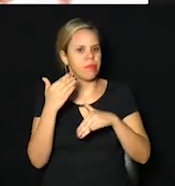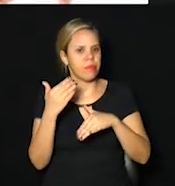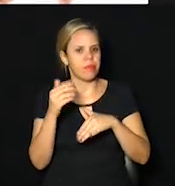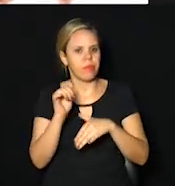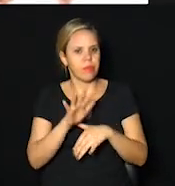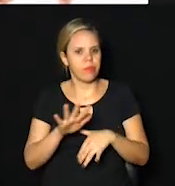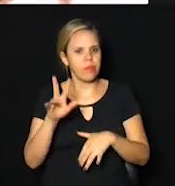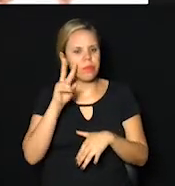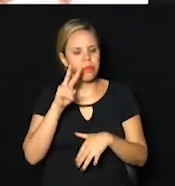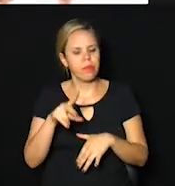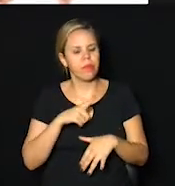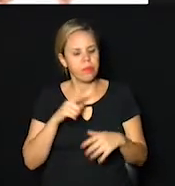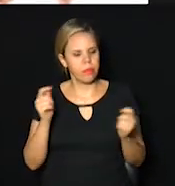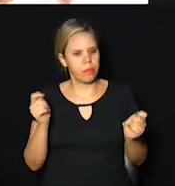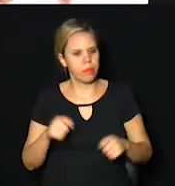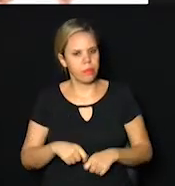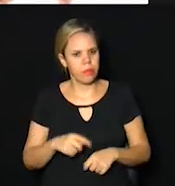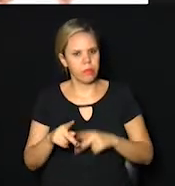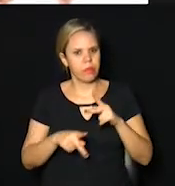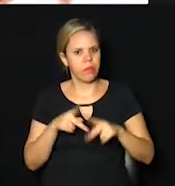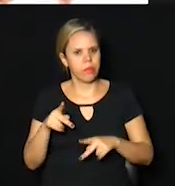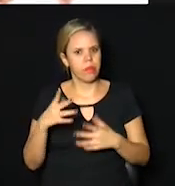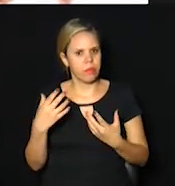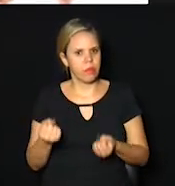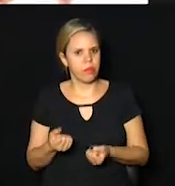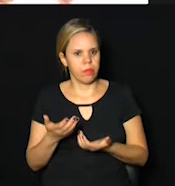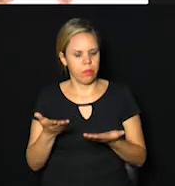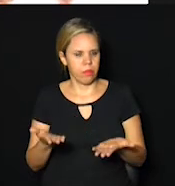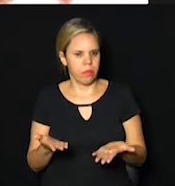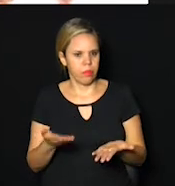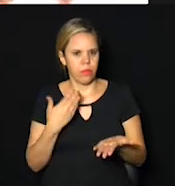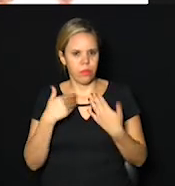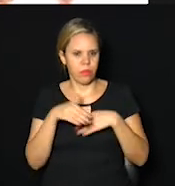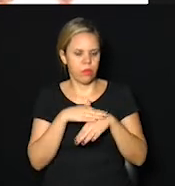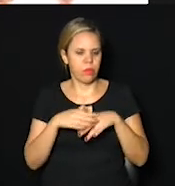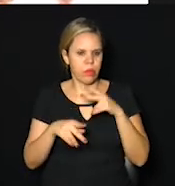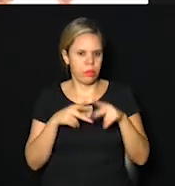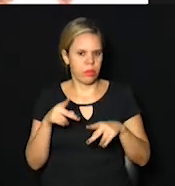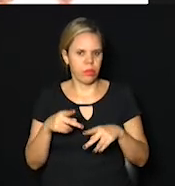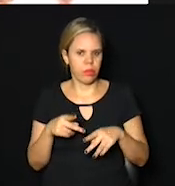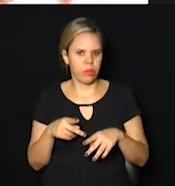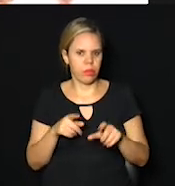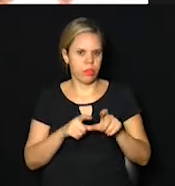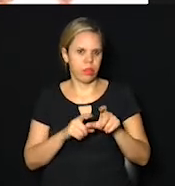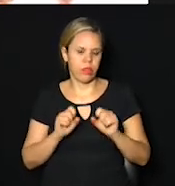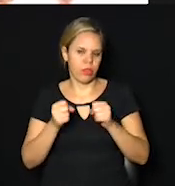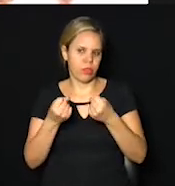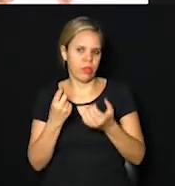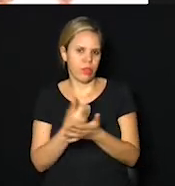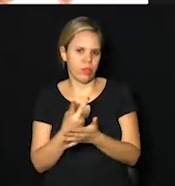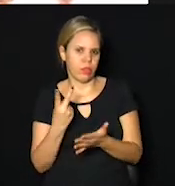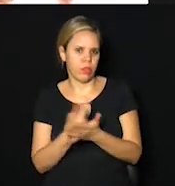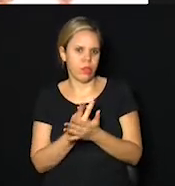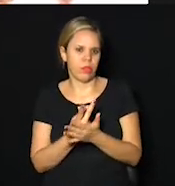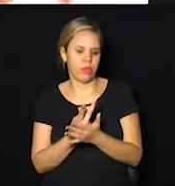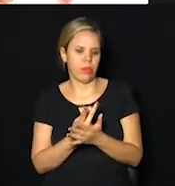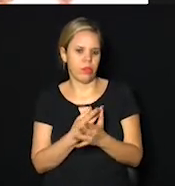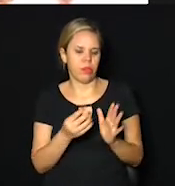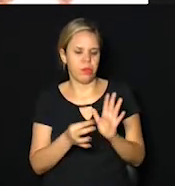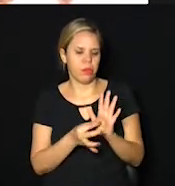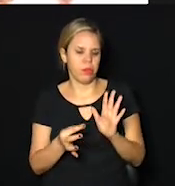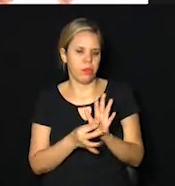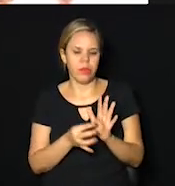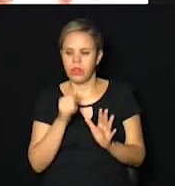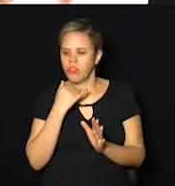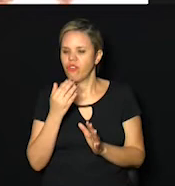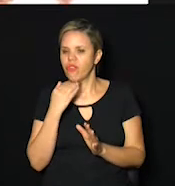dê que as pessoas te reconheçam. Então você vai ter que conversar com as pessoas que defendem a mesma bandeira. Não adianta você ir lá num grupo de conservadores